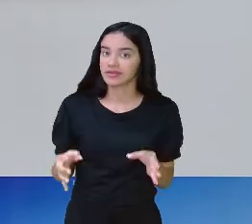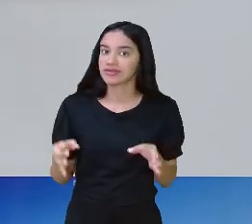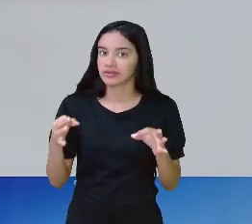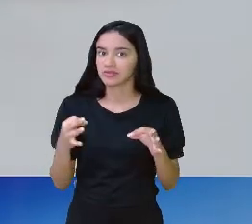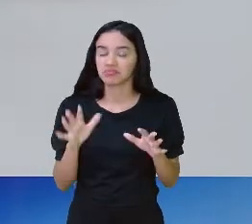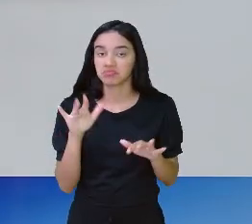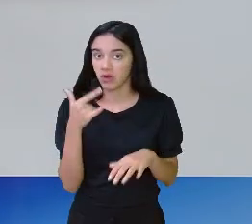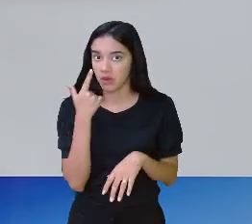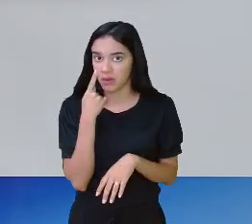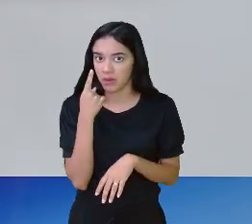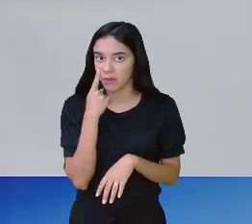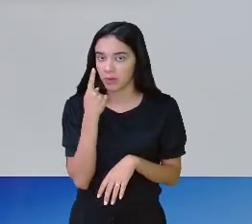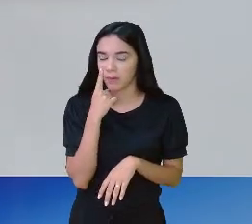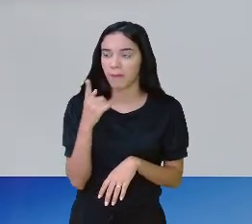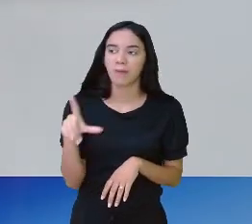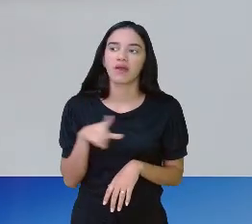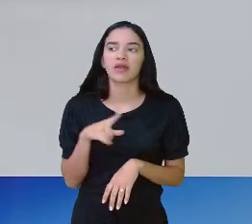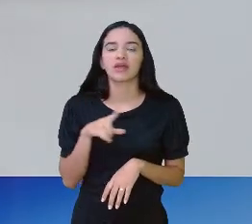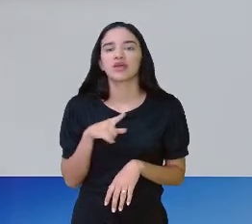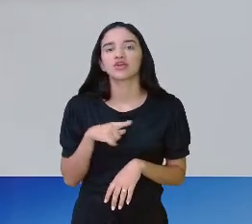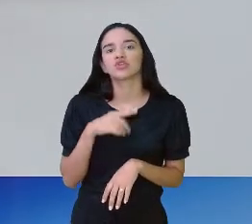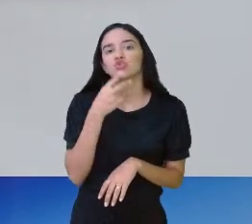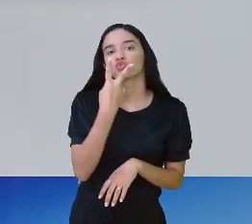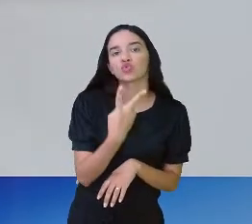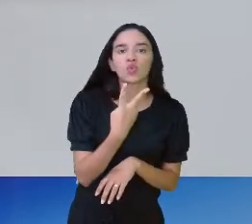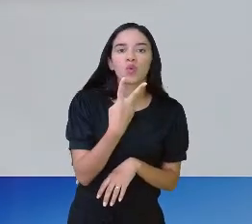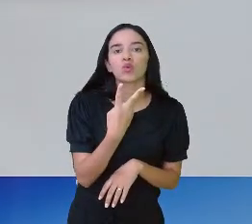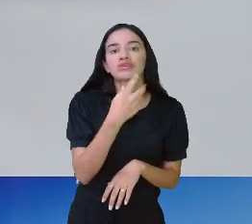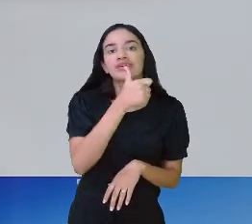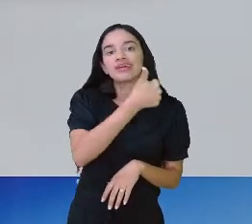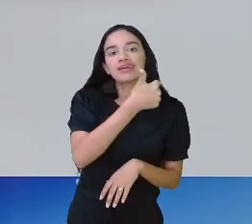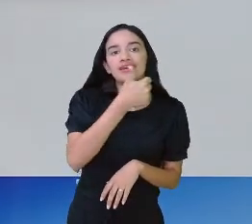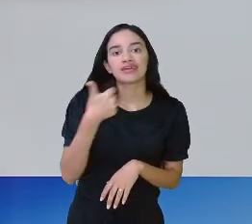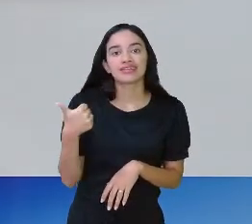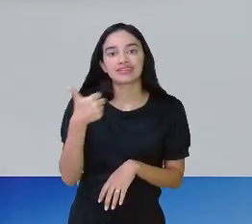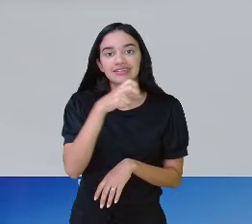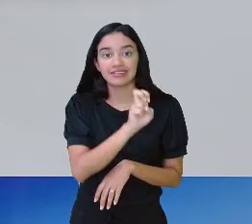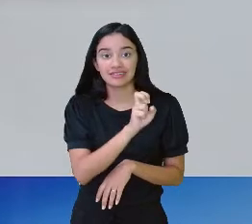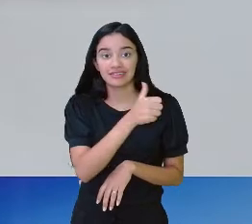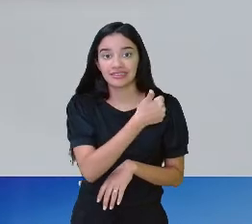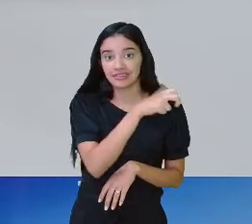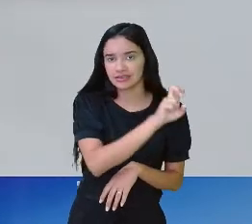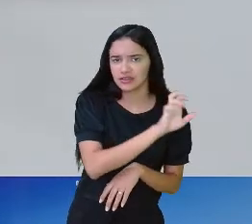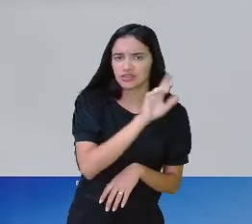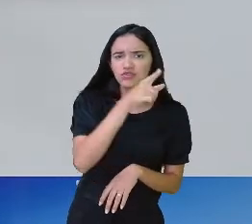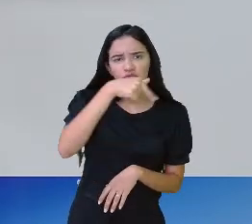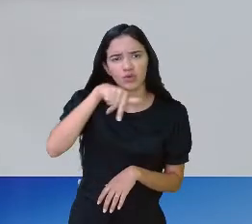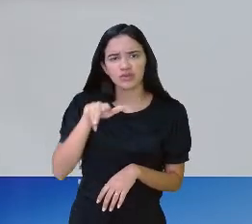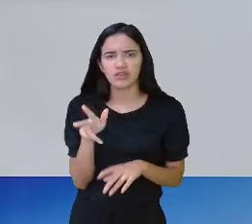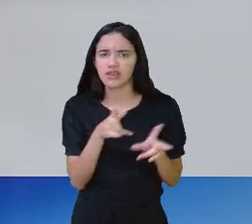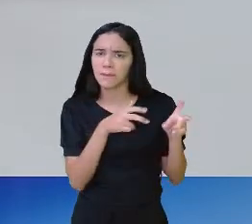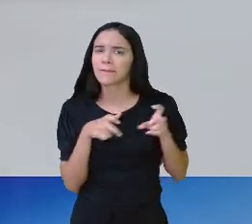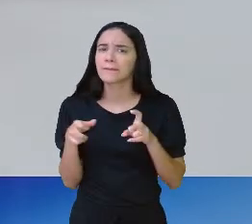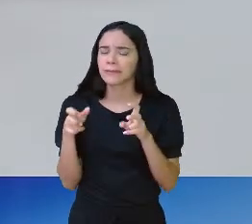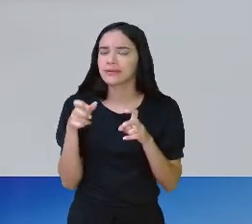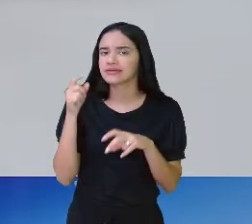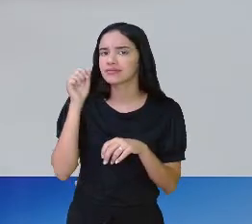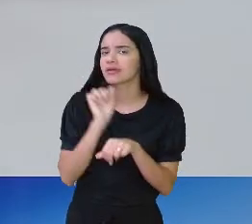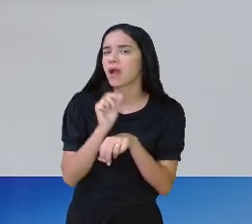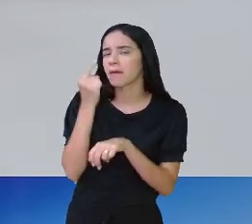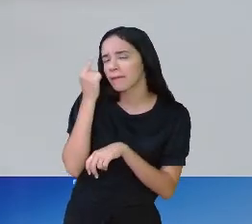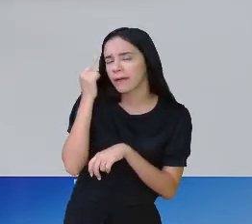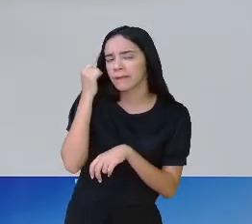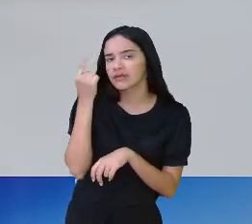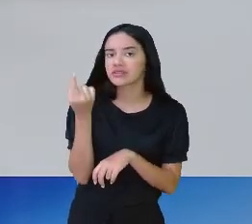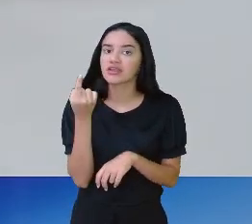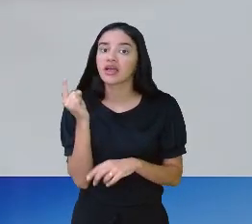comigo. Eu tenho dois valores aqui, 15 e 15. Vocês já pararam para pensar que